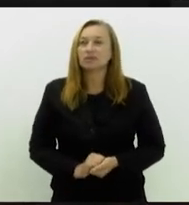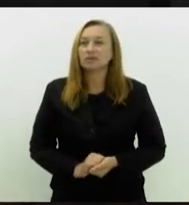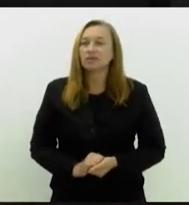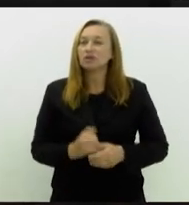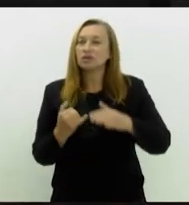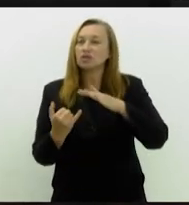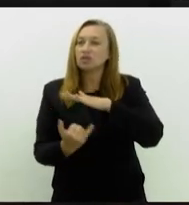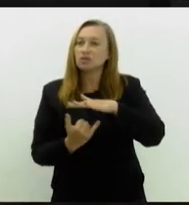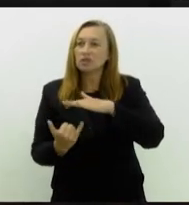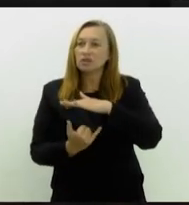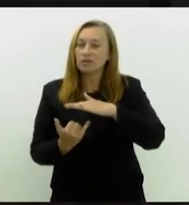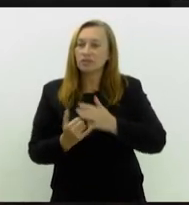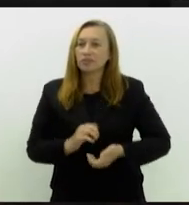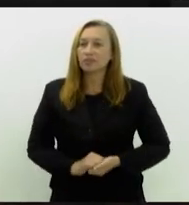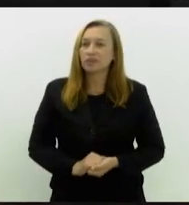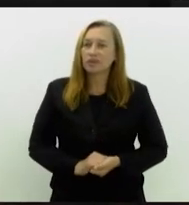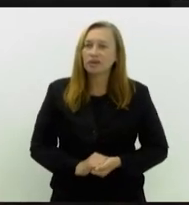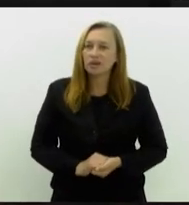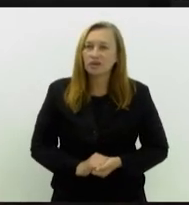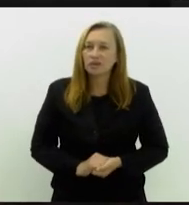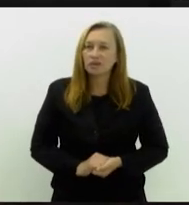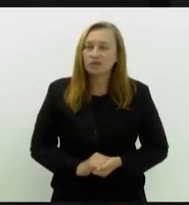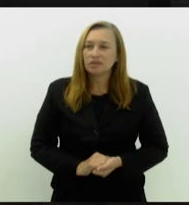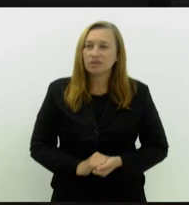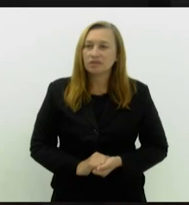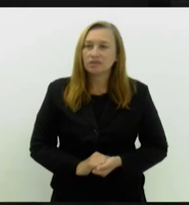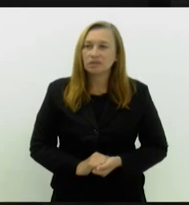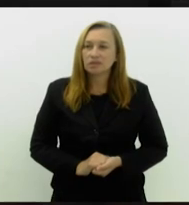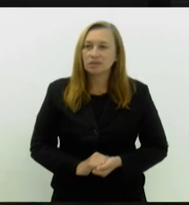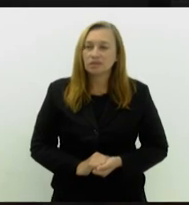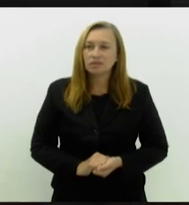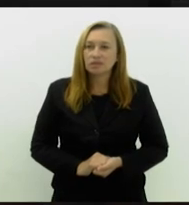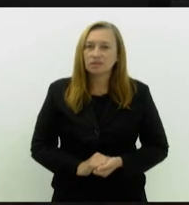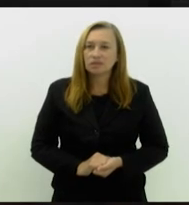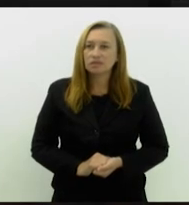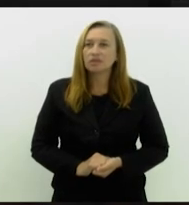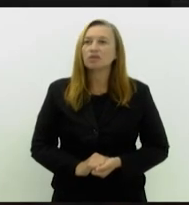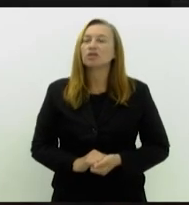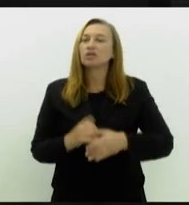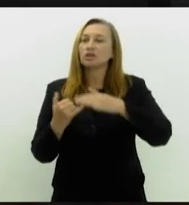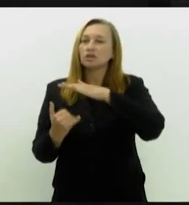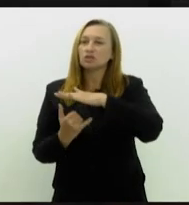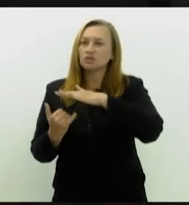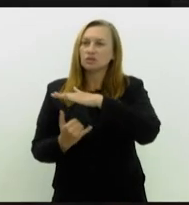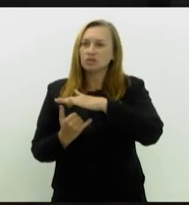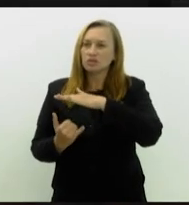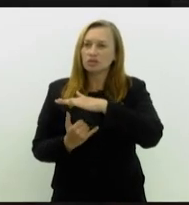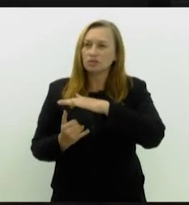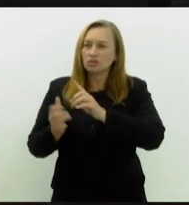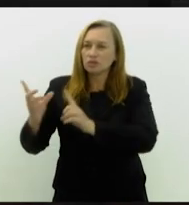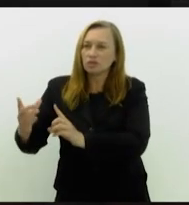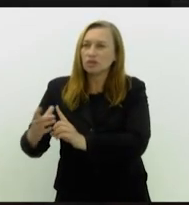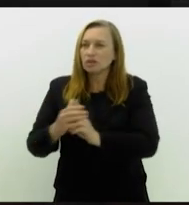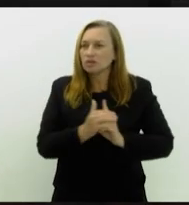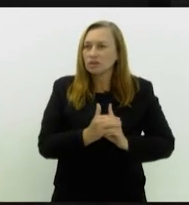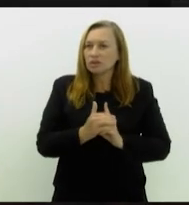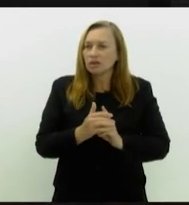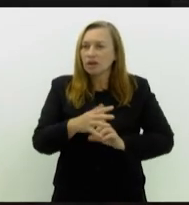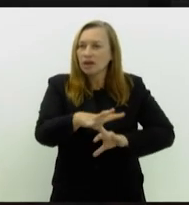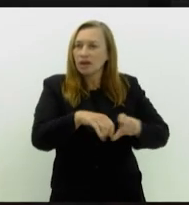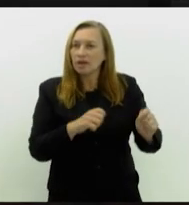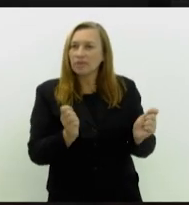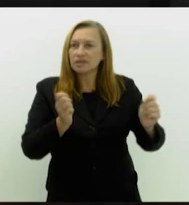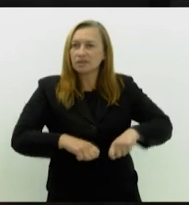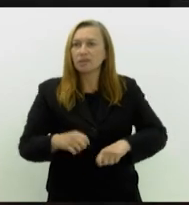a instituição que dispõe sobre a instituição de programa de acolhimento capacitação para